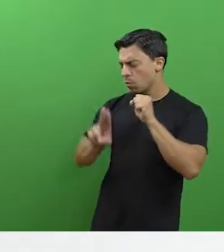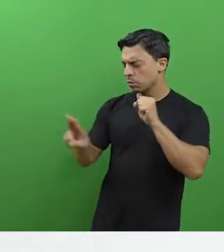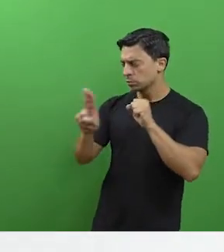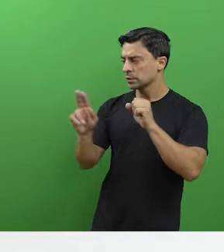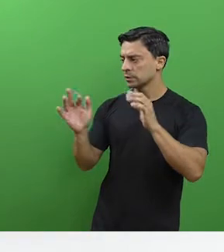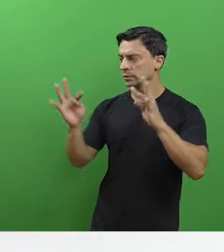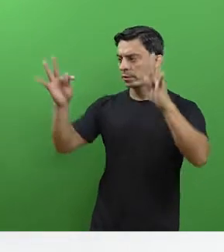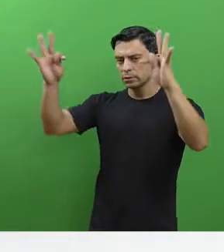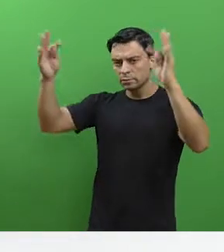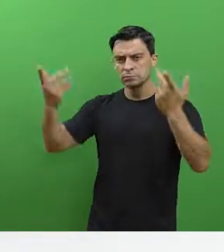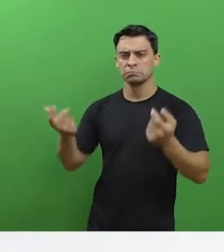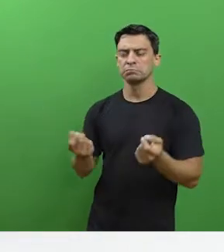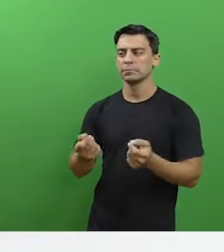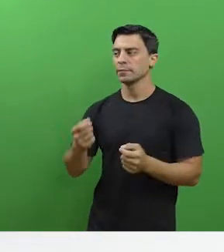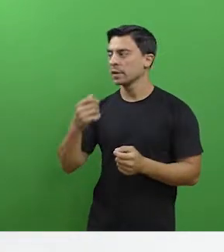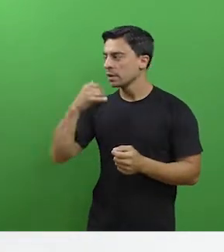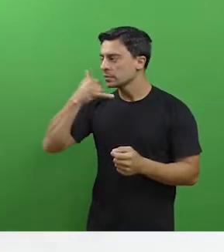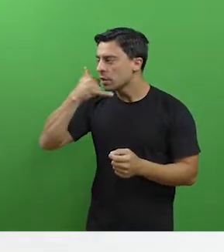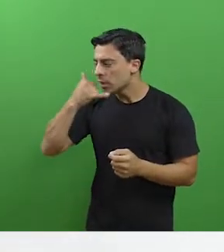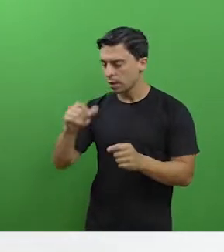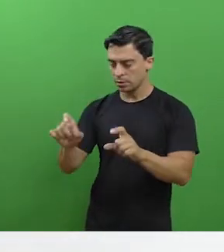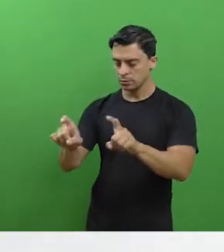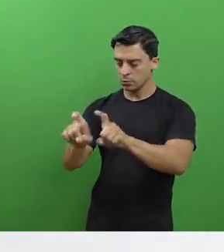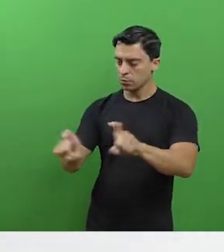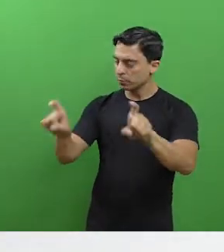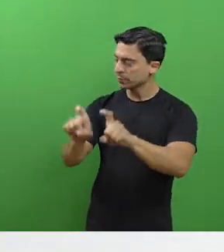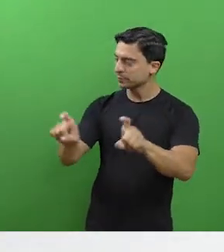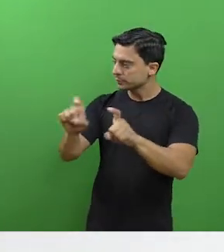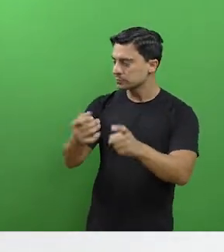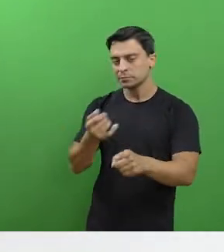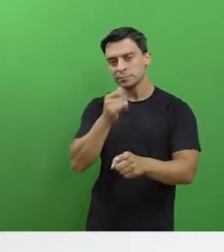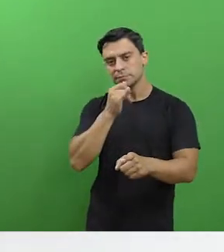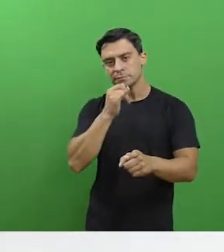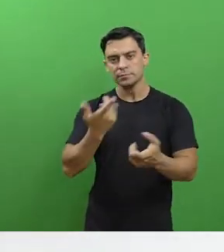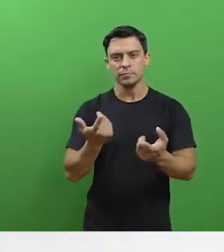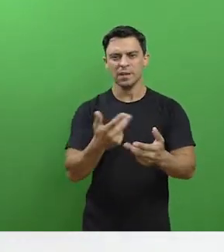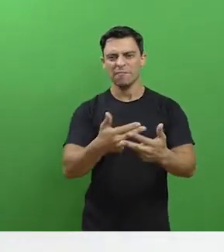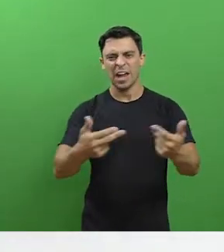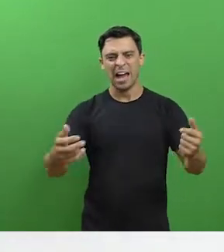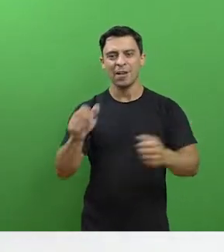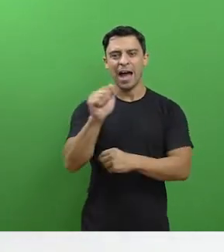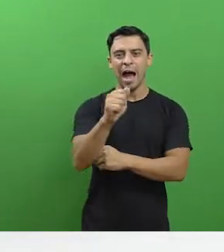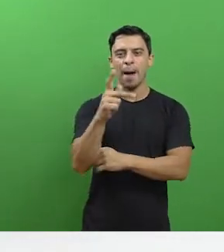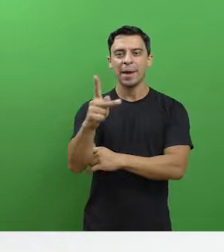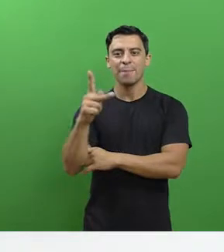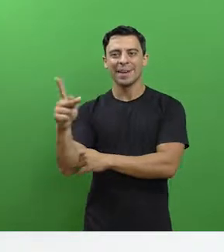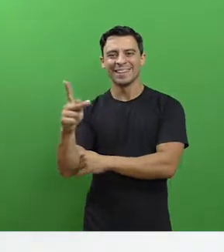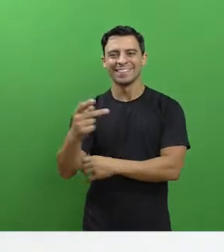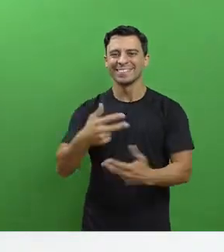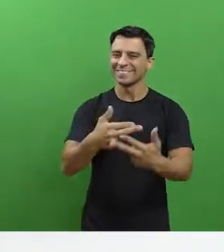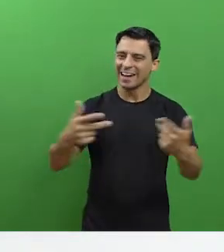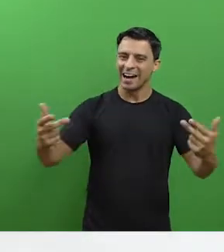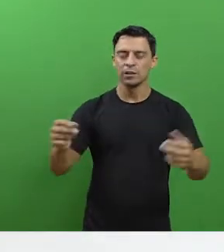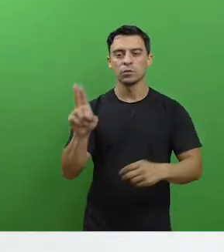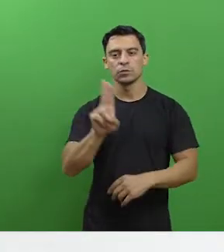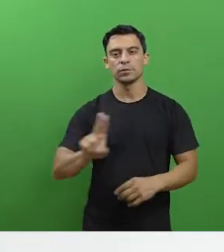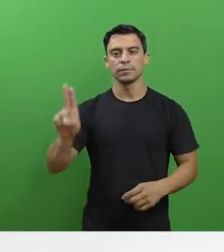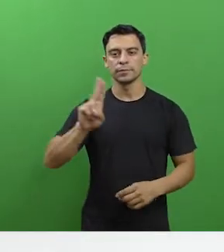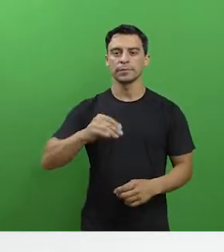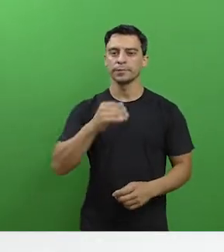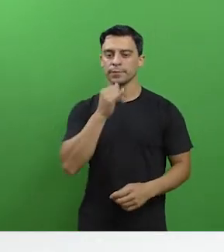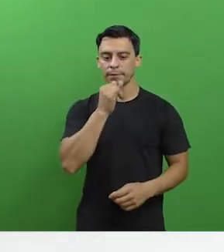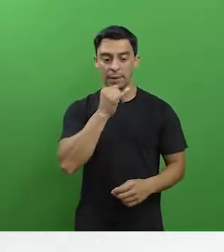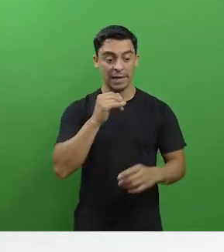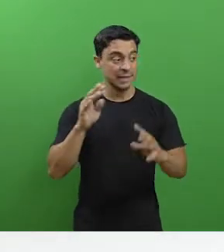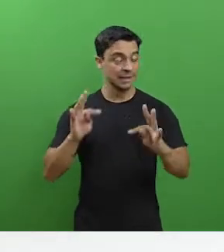né, que está em alta, usam os aplicativos. Porém, a tecnologia